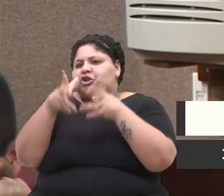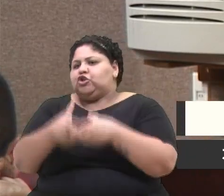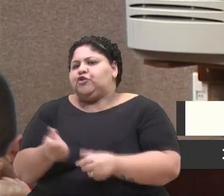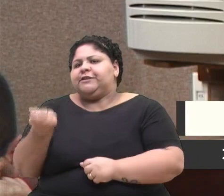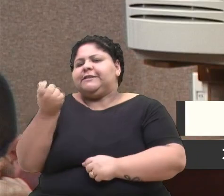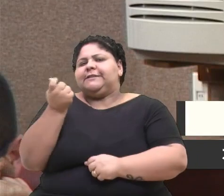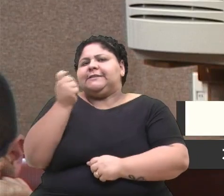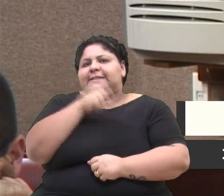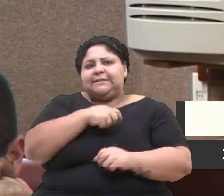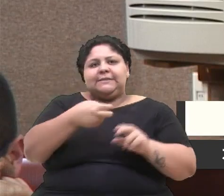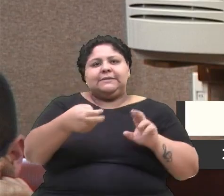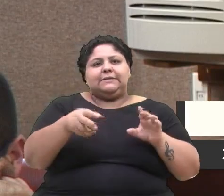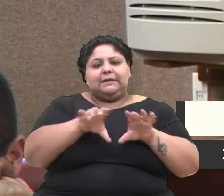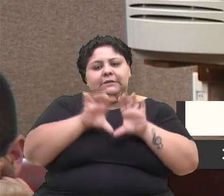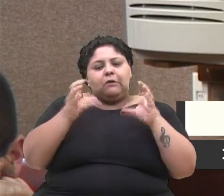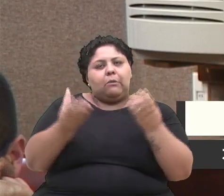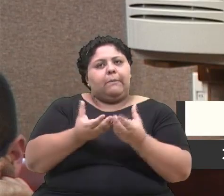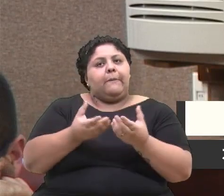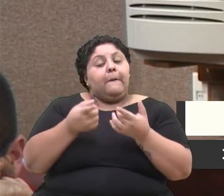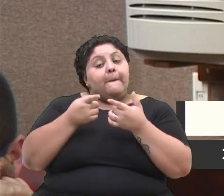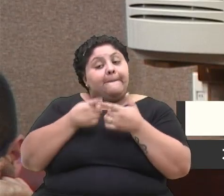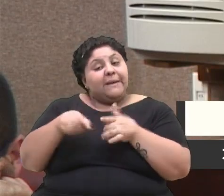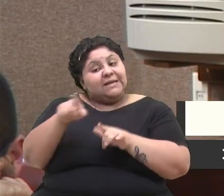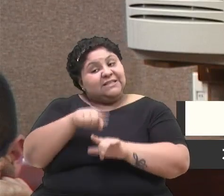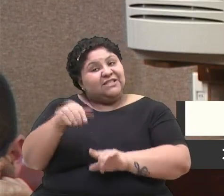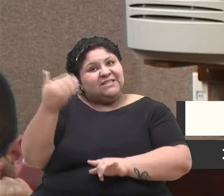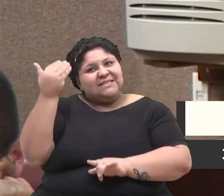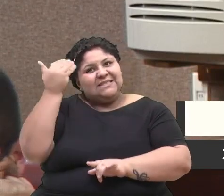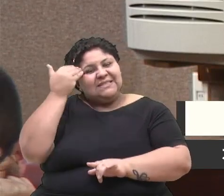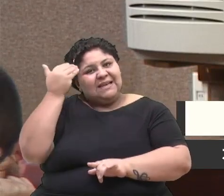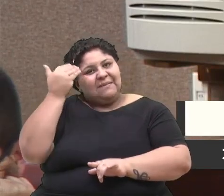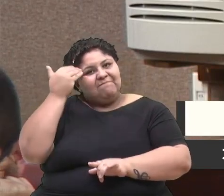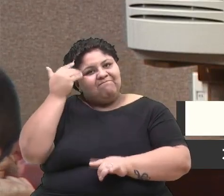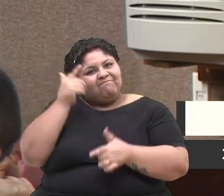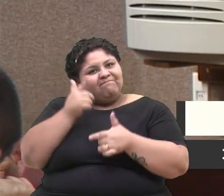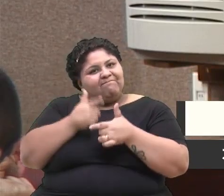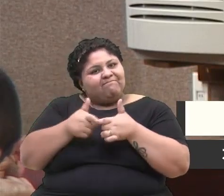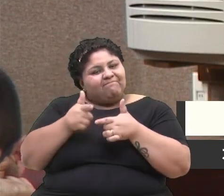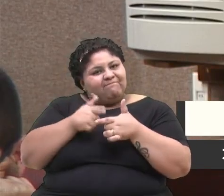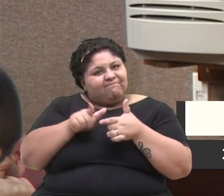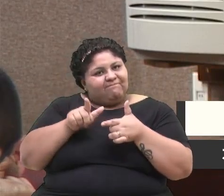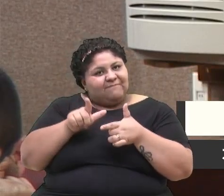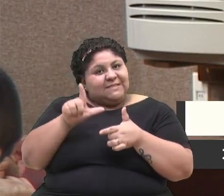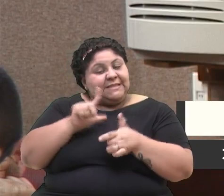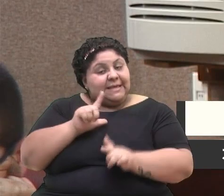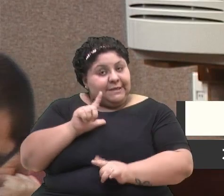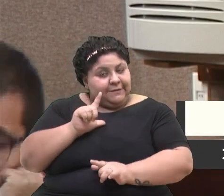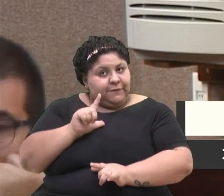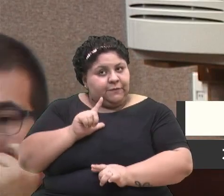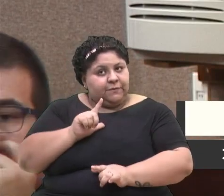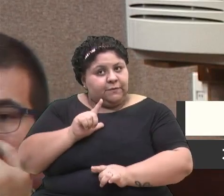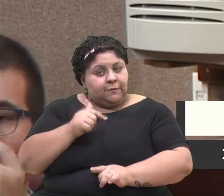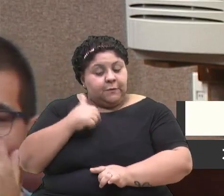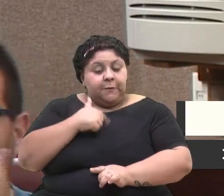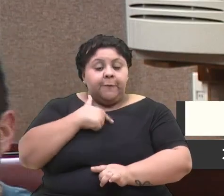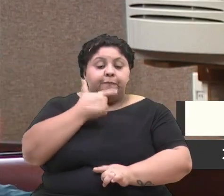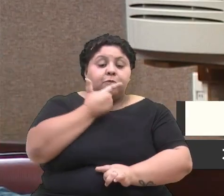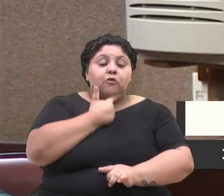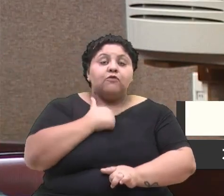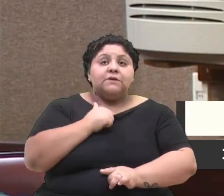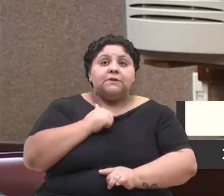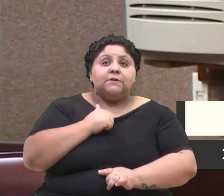comunidade. Contudo, a gente sabe da inviabilidade que o sistema tem. E eu gostaria aqui